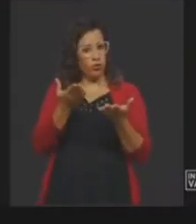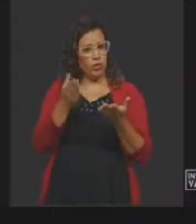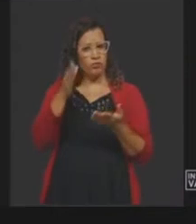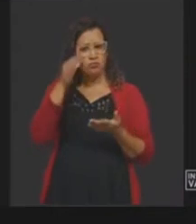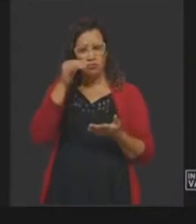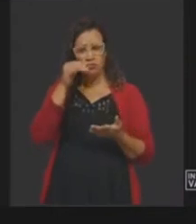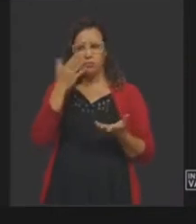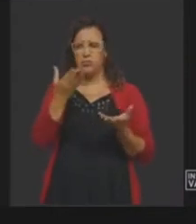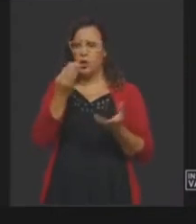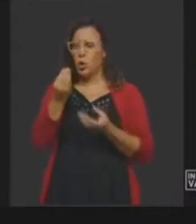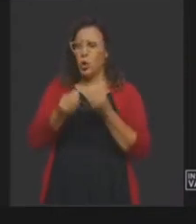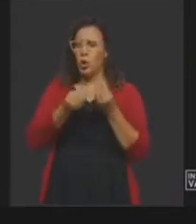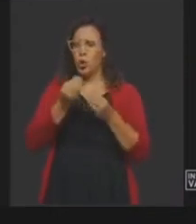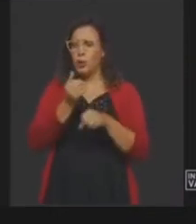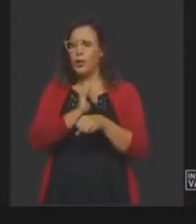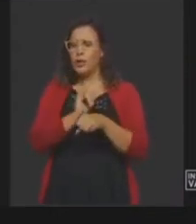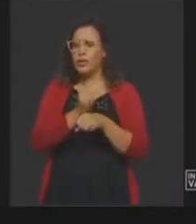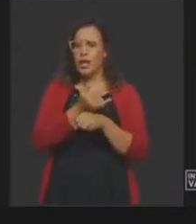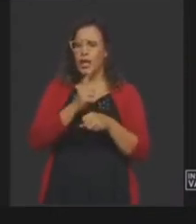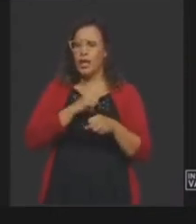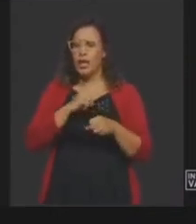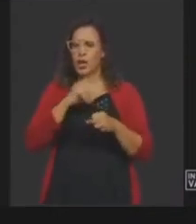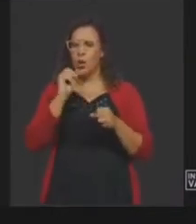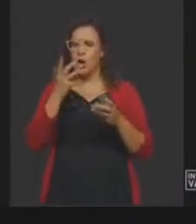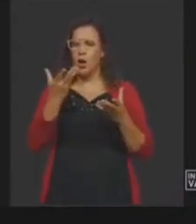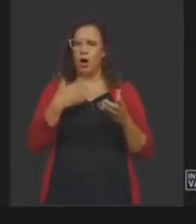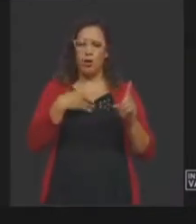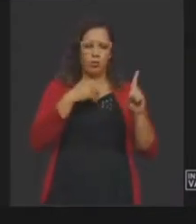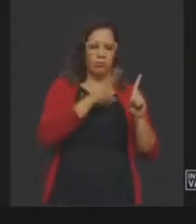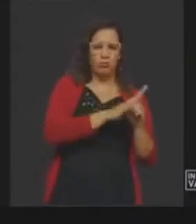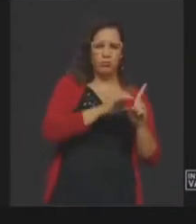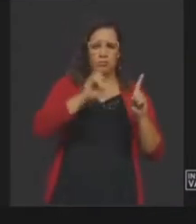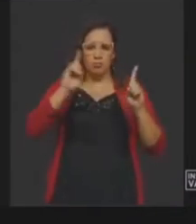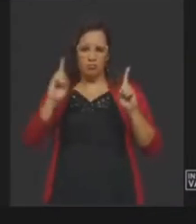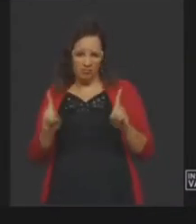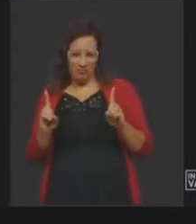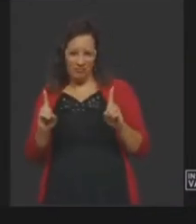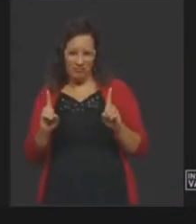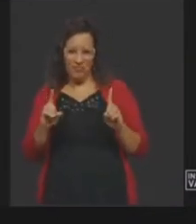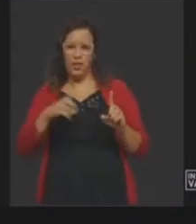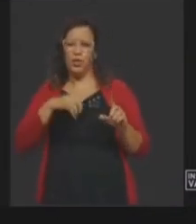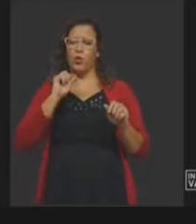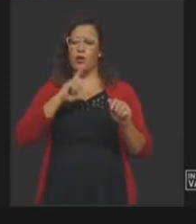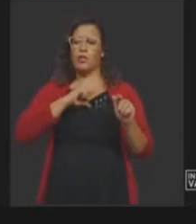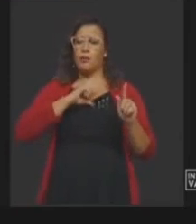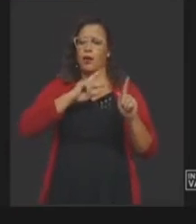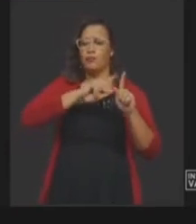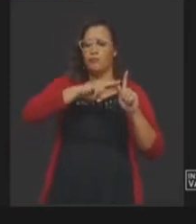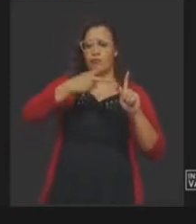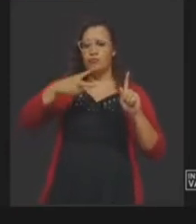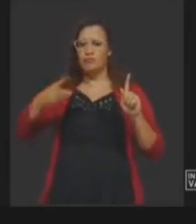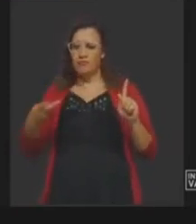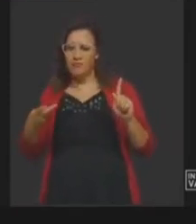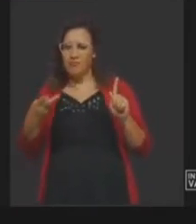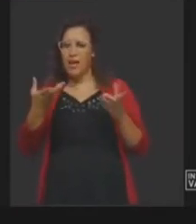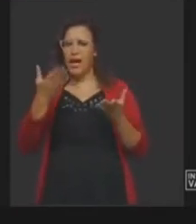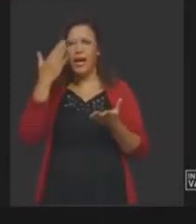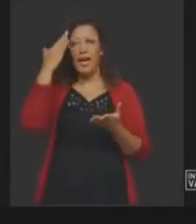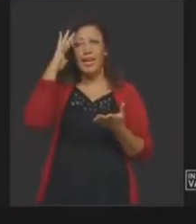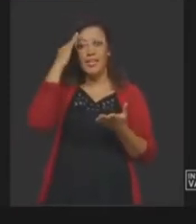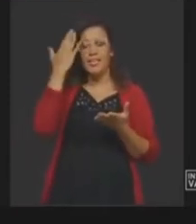algumas técnicas, como técnicas de clonagem, terapia gênica e transgênica, entender esses conceitos